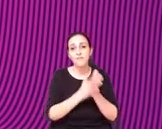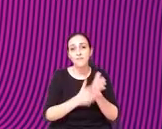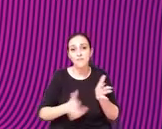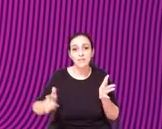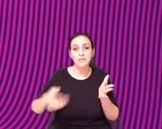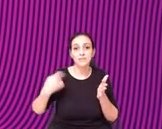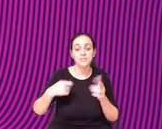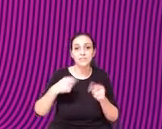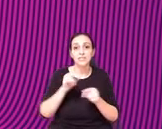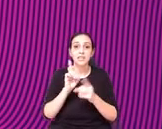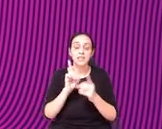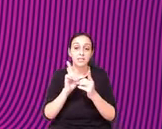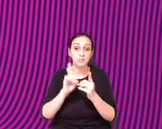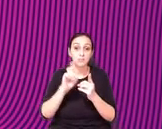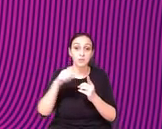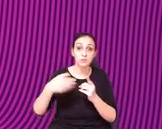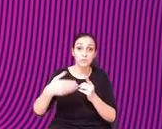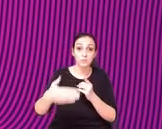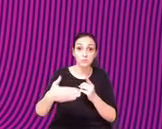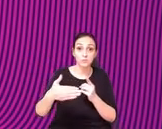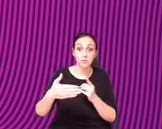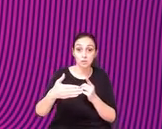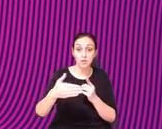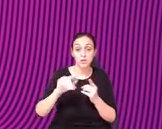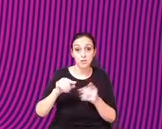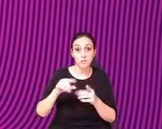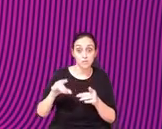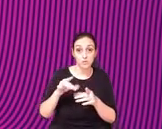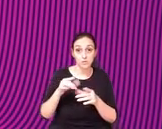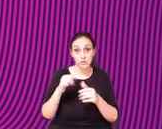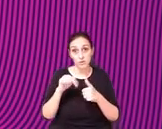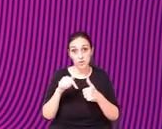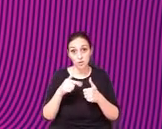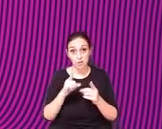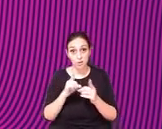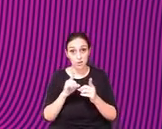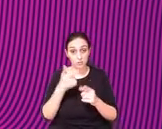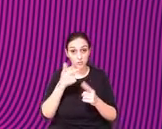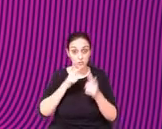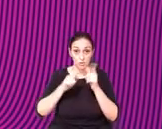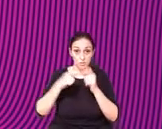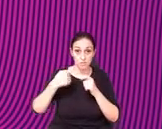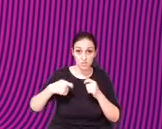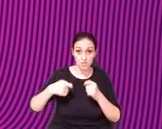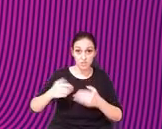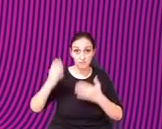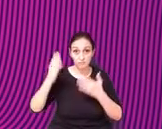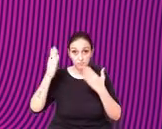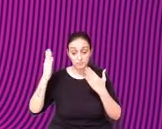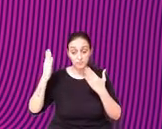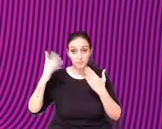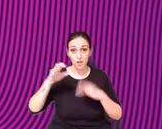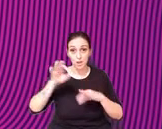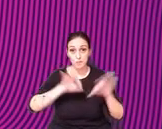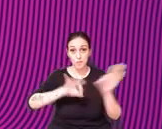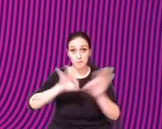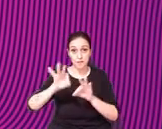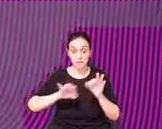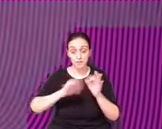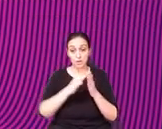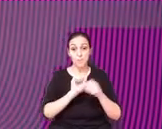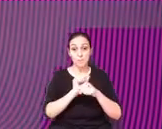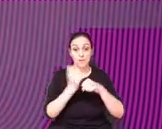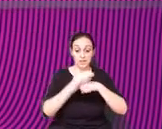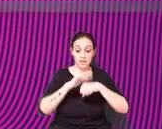planeamento pós-pandemia, e aquilo que podemos considerar também a preparação para esta fase pós-pandemia. E foi